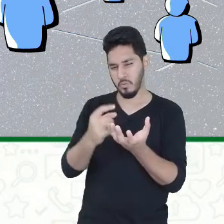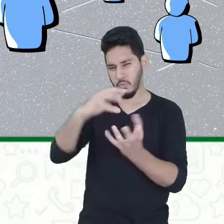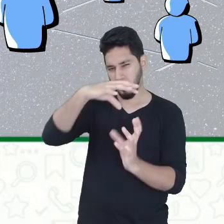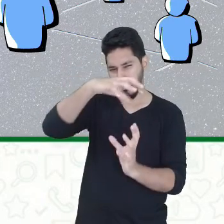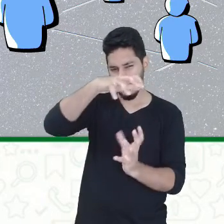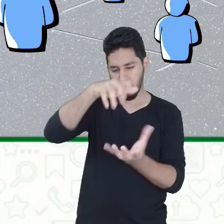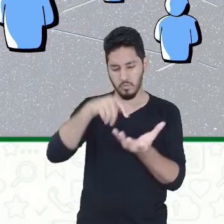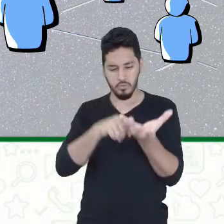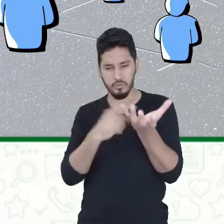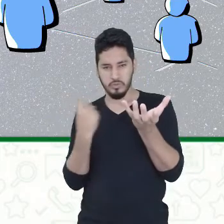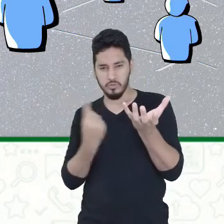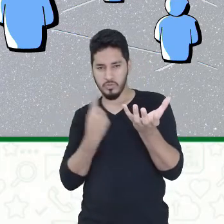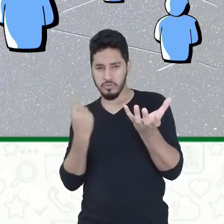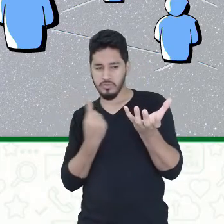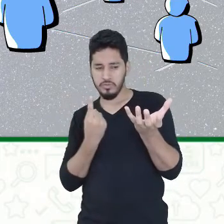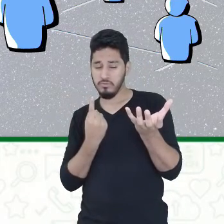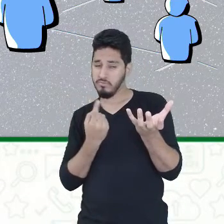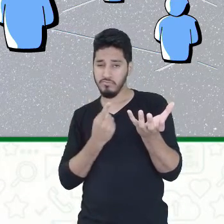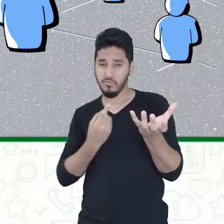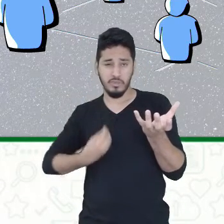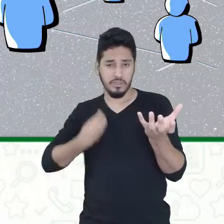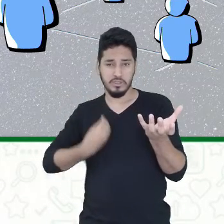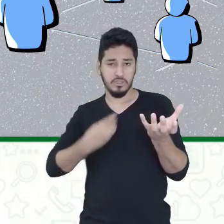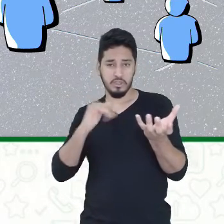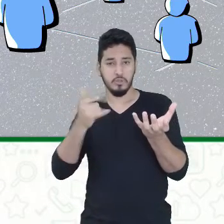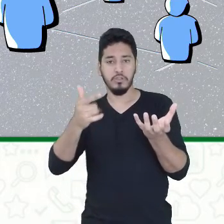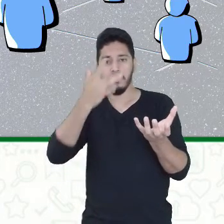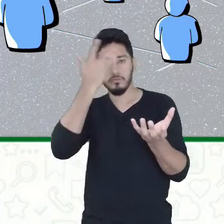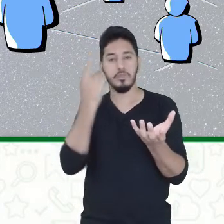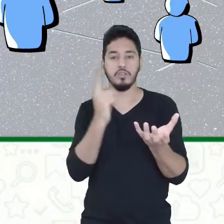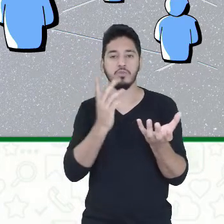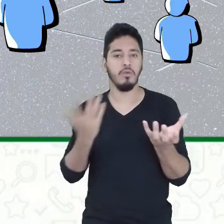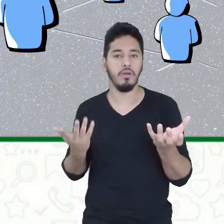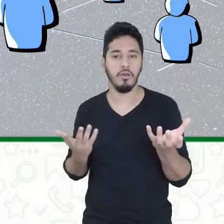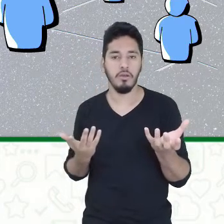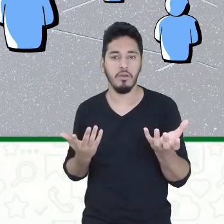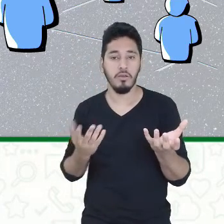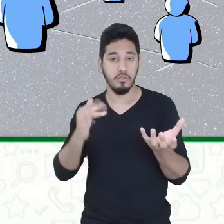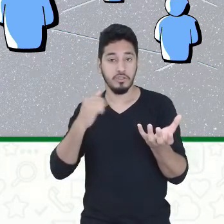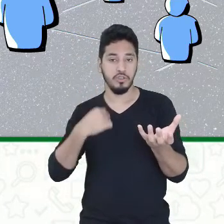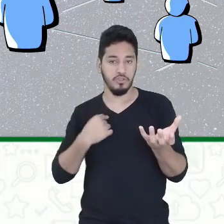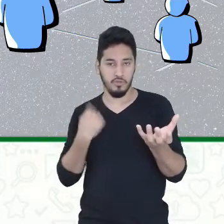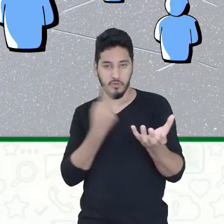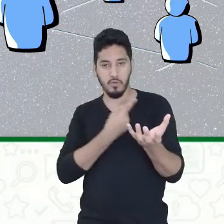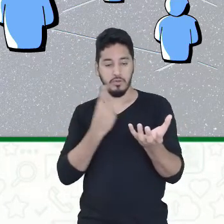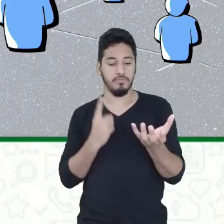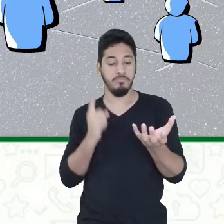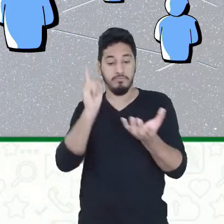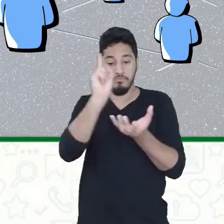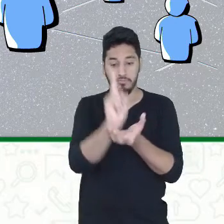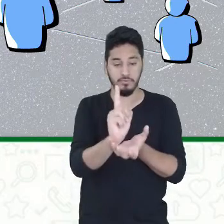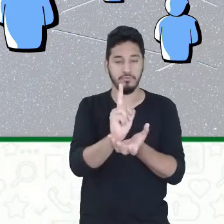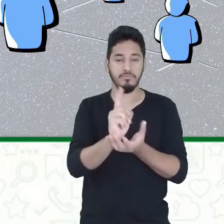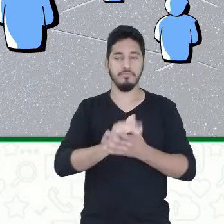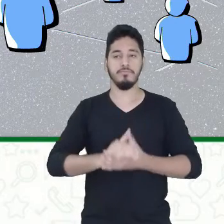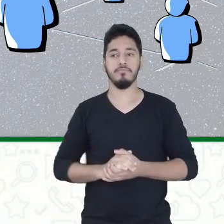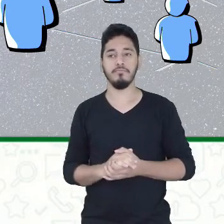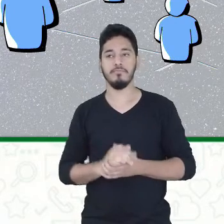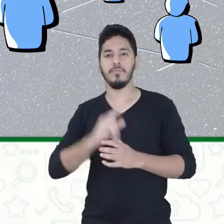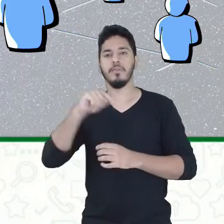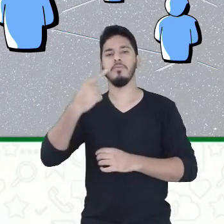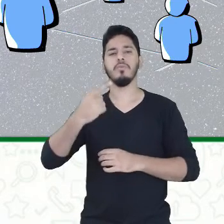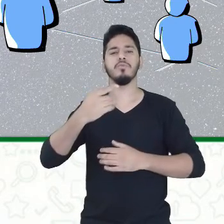não existiria se não houvesse as pessoas, se nós não estivéssemos aqui, né? Depois o nosso